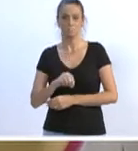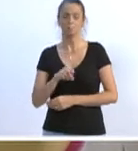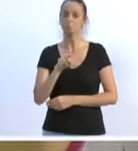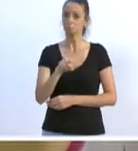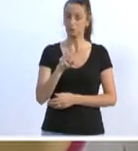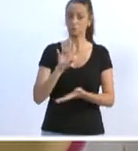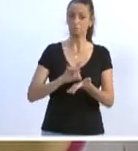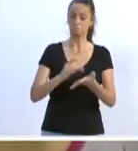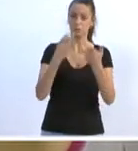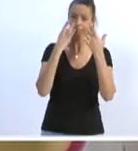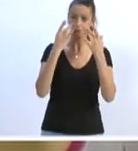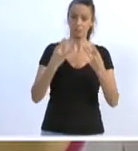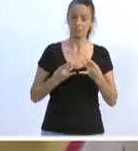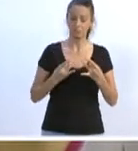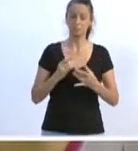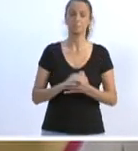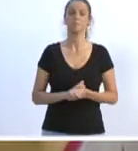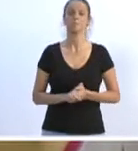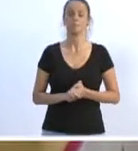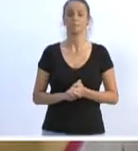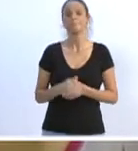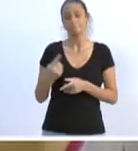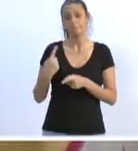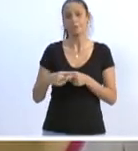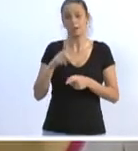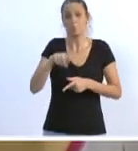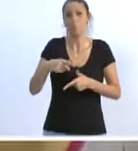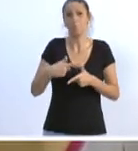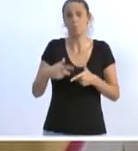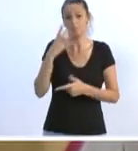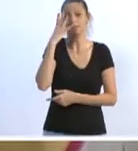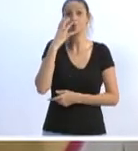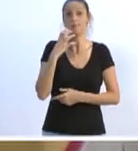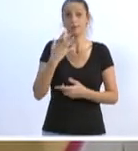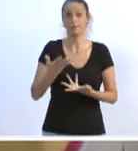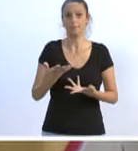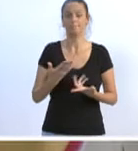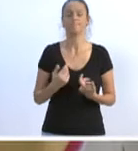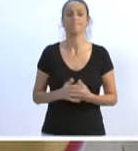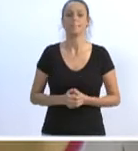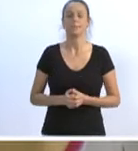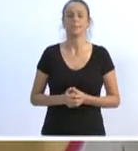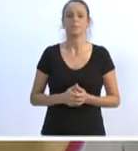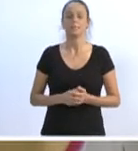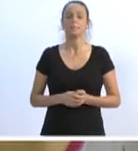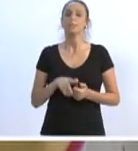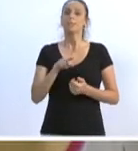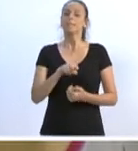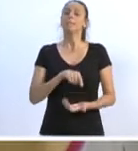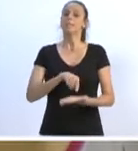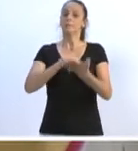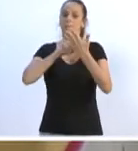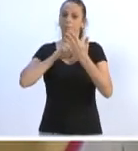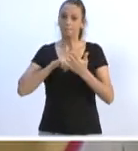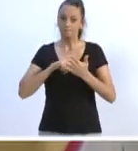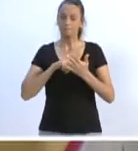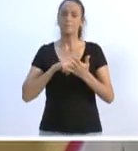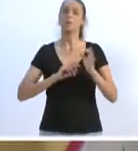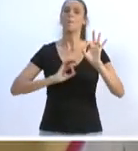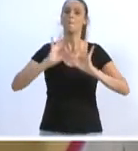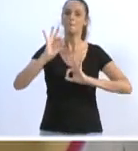ele vem dando com relação a esse problema significativo que na cidade de blumenau e que ele me fez me mostrou todo o planejamento